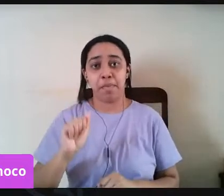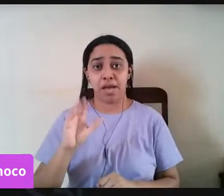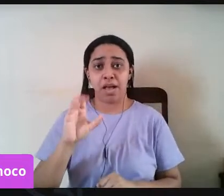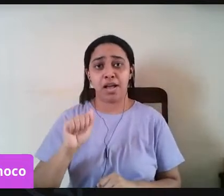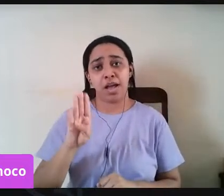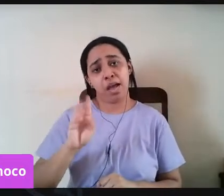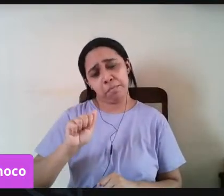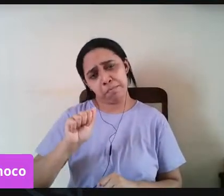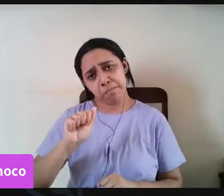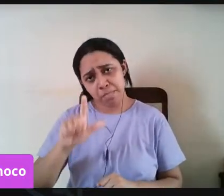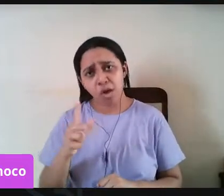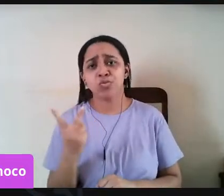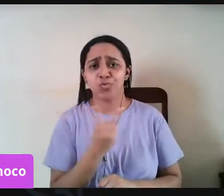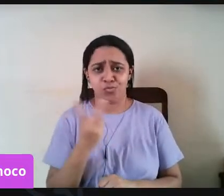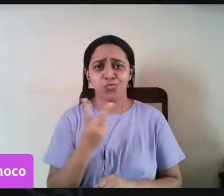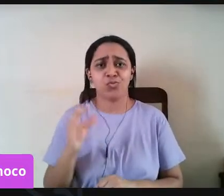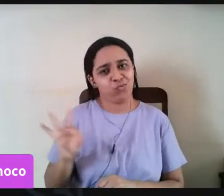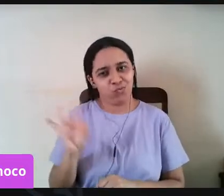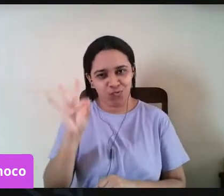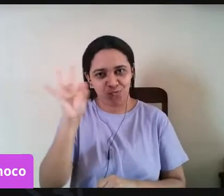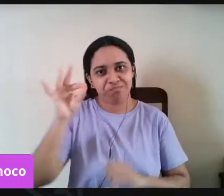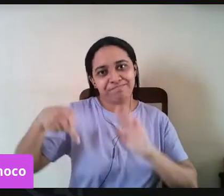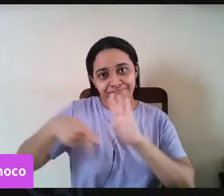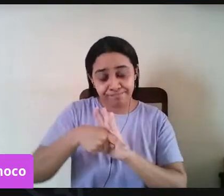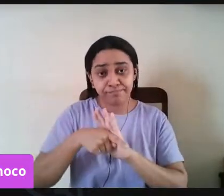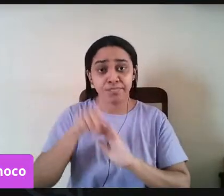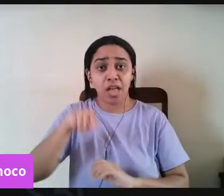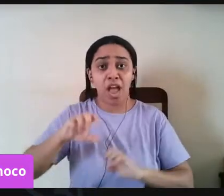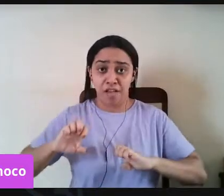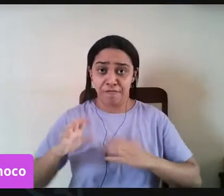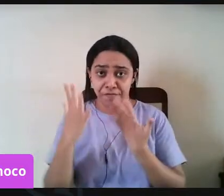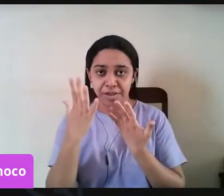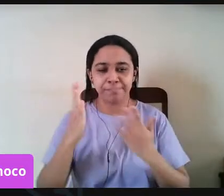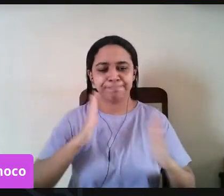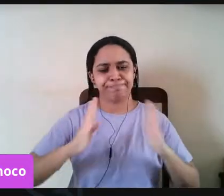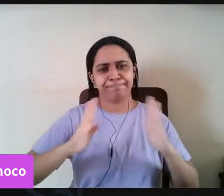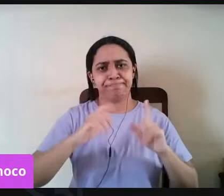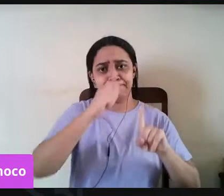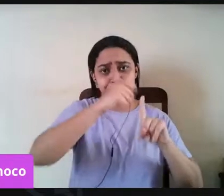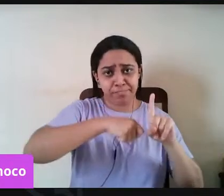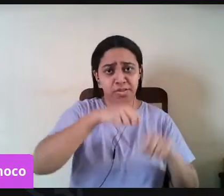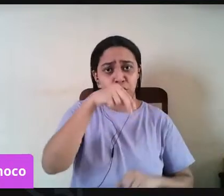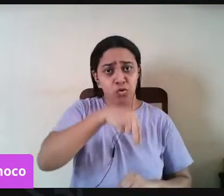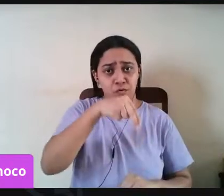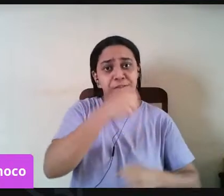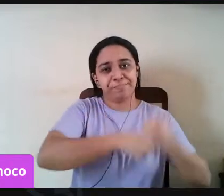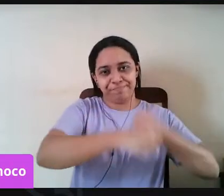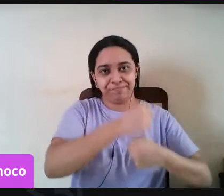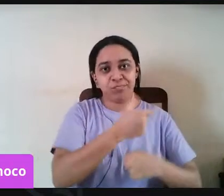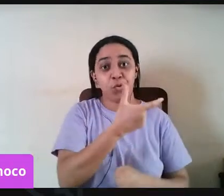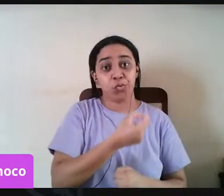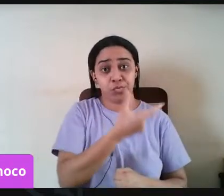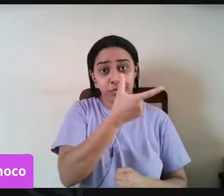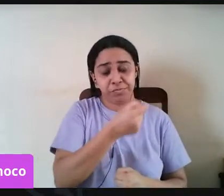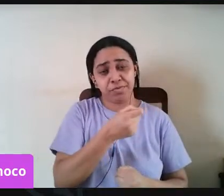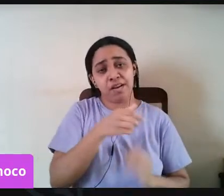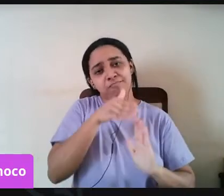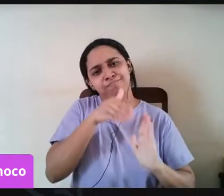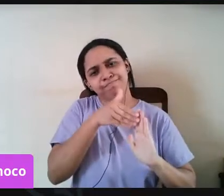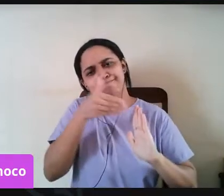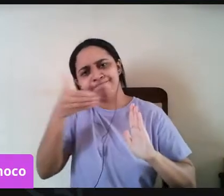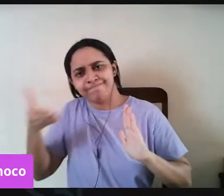da Universidade Federal do Maranhão. E é um evento que tem ocorrido entre os meses de novembro de 2020 a janeiro